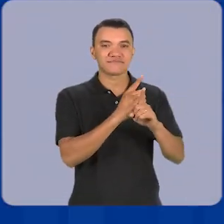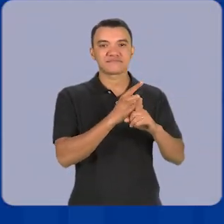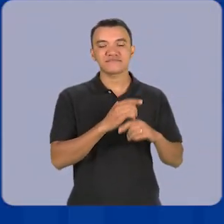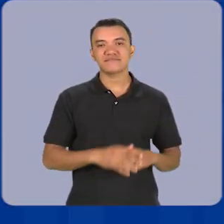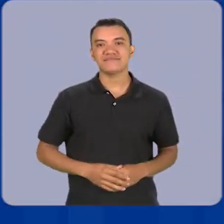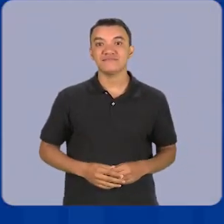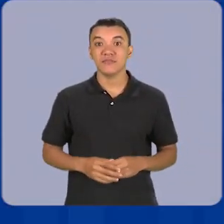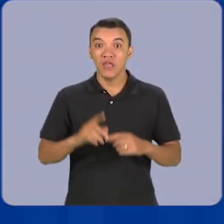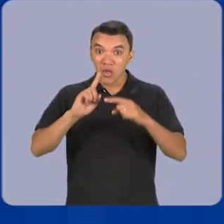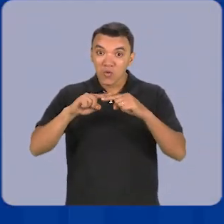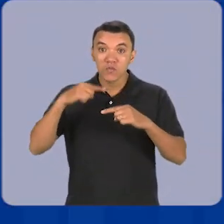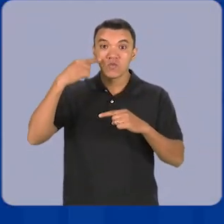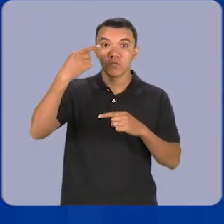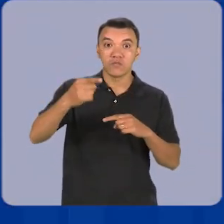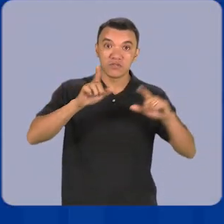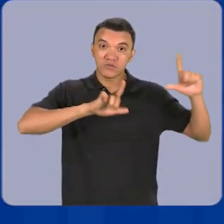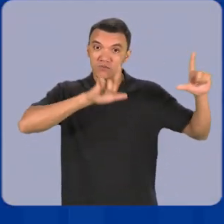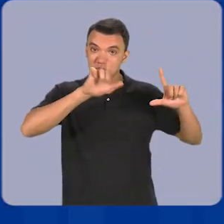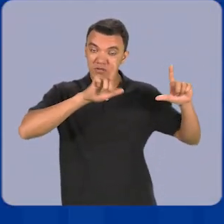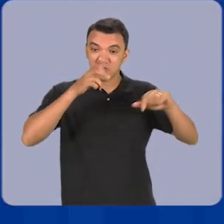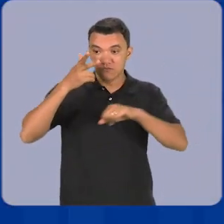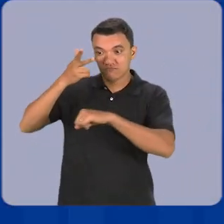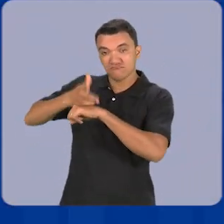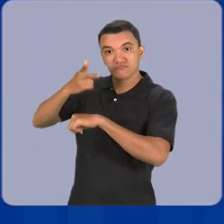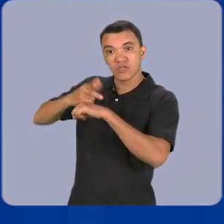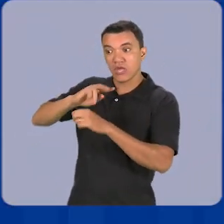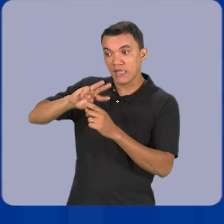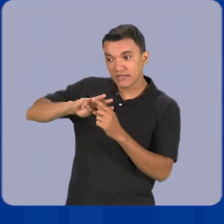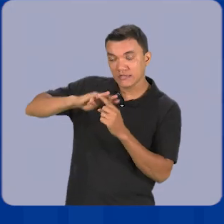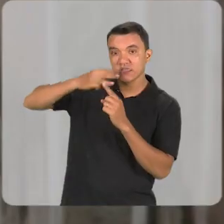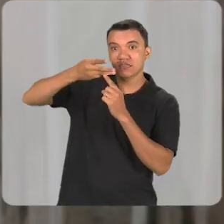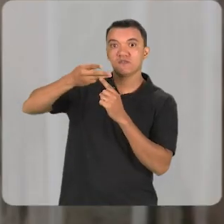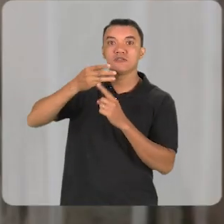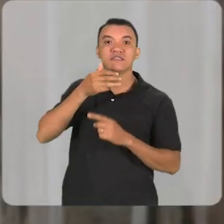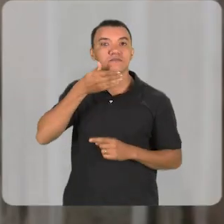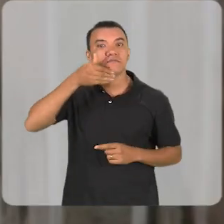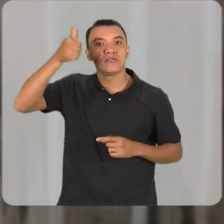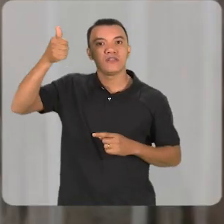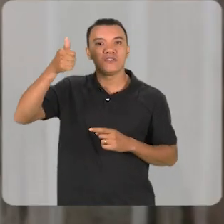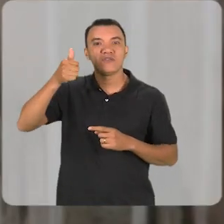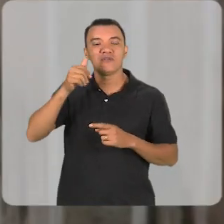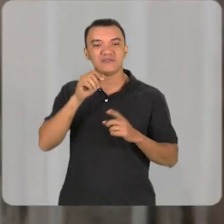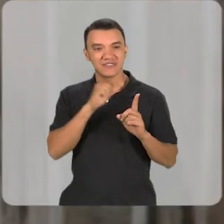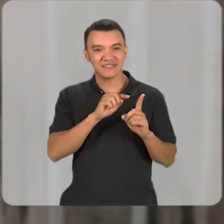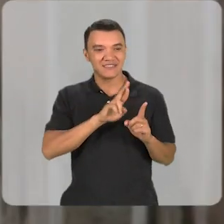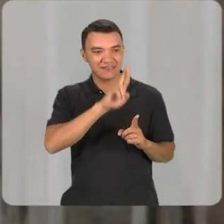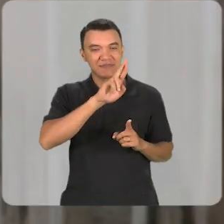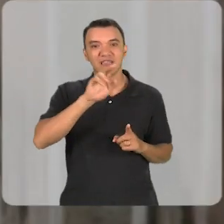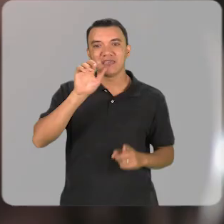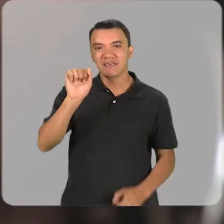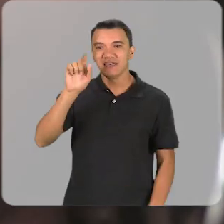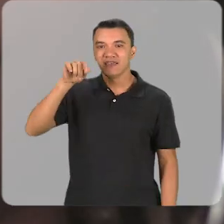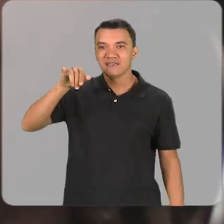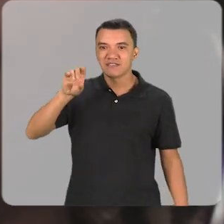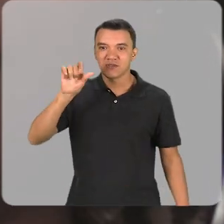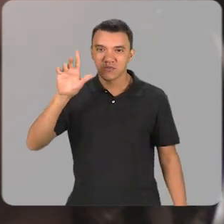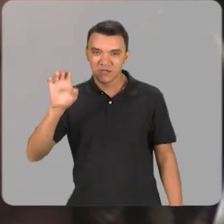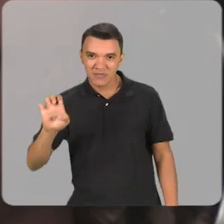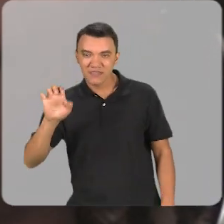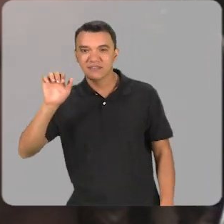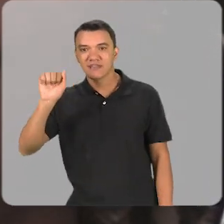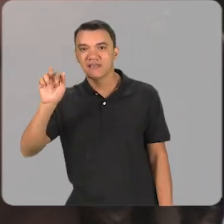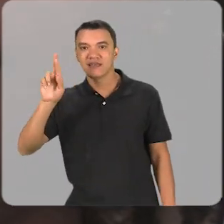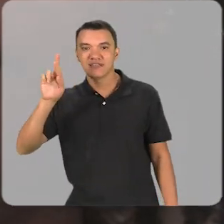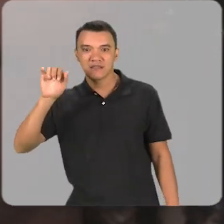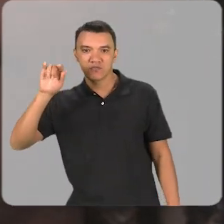vai exibir o documentário 3 Vezes Melhor, dirigido por Andrioli Araújo. Esse filme conta a história de uma jovem maranhense que desde cedo teve